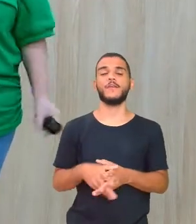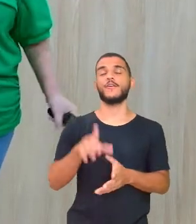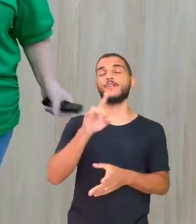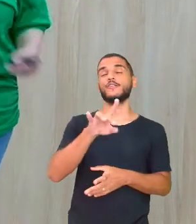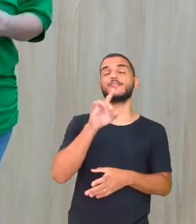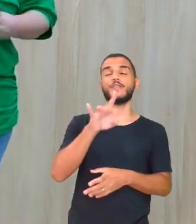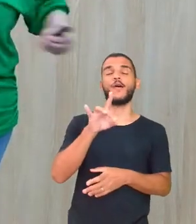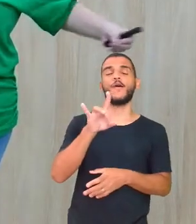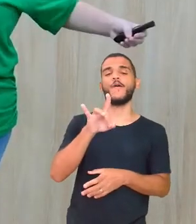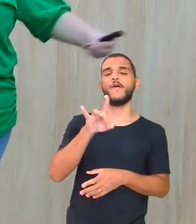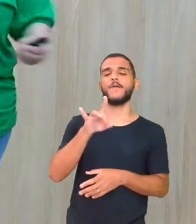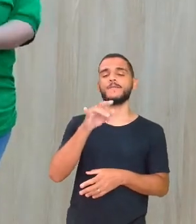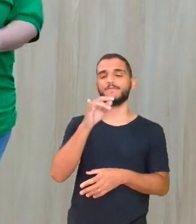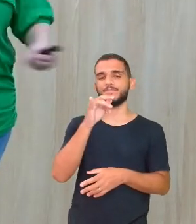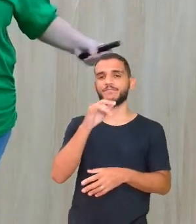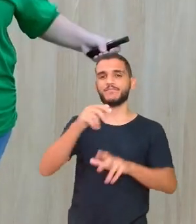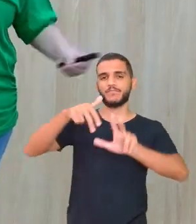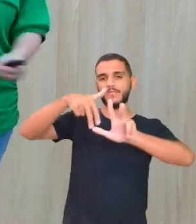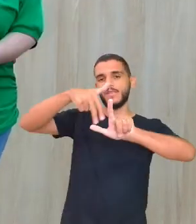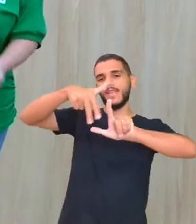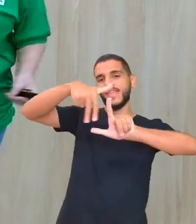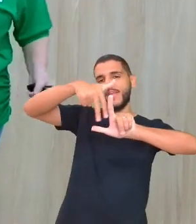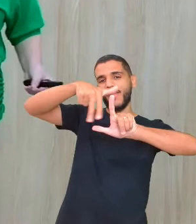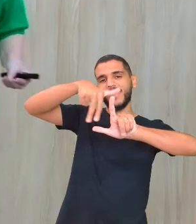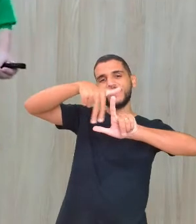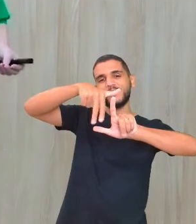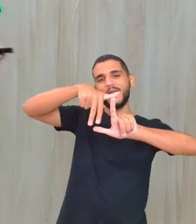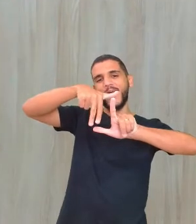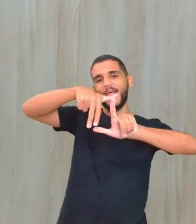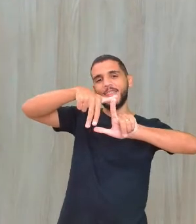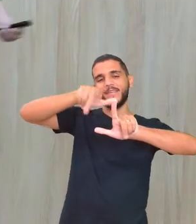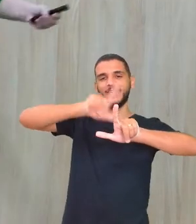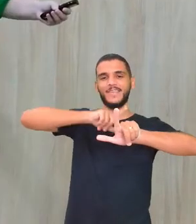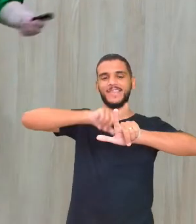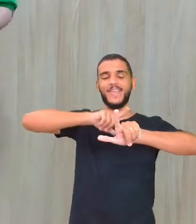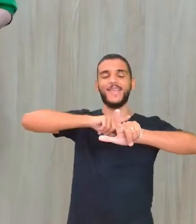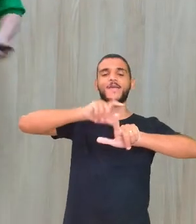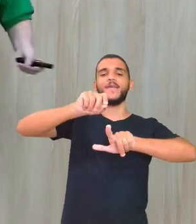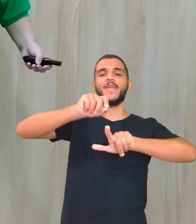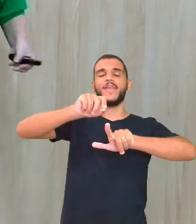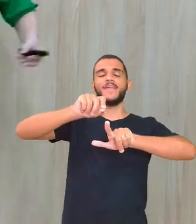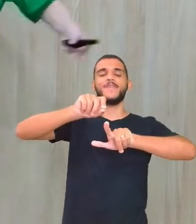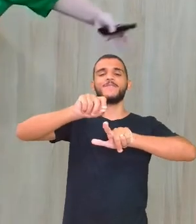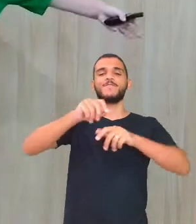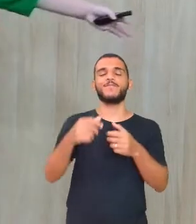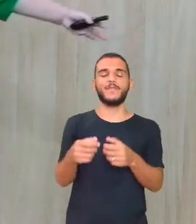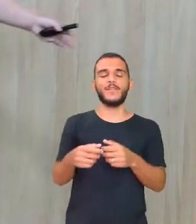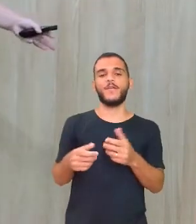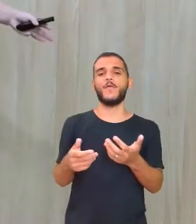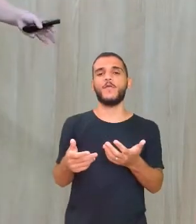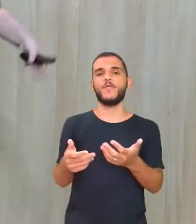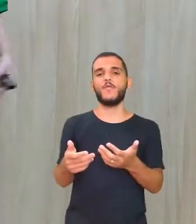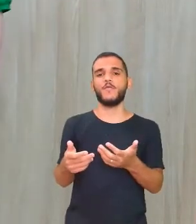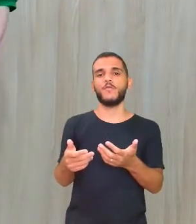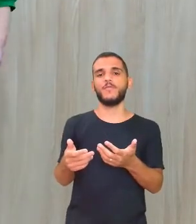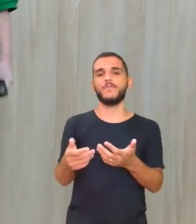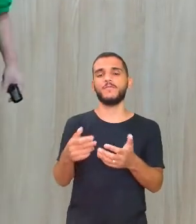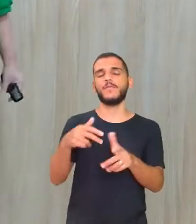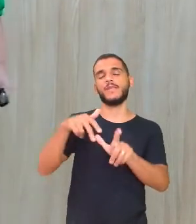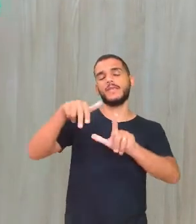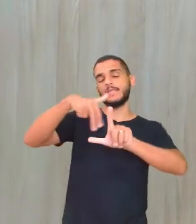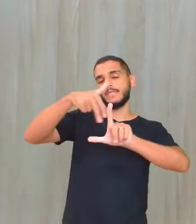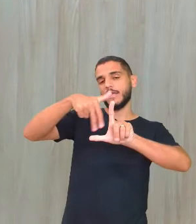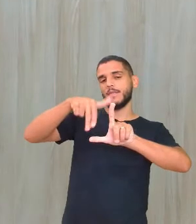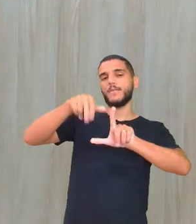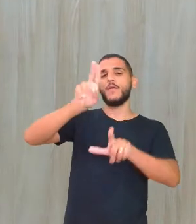não existe essa história de abrir e fechar as rodas. Aqui eu estou fazendo uma